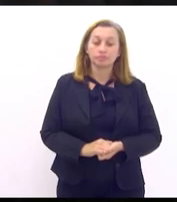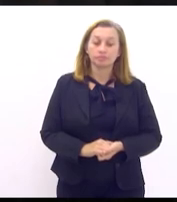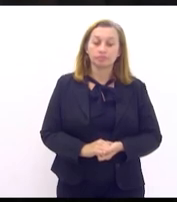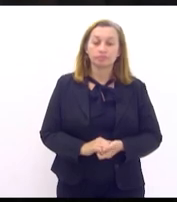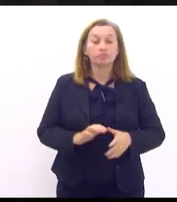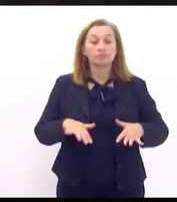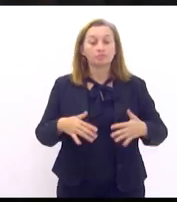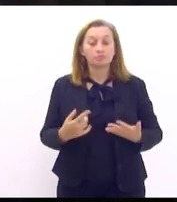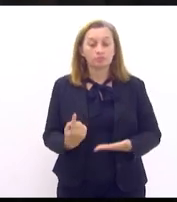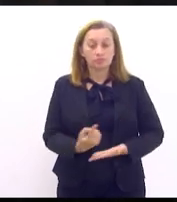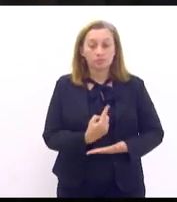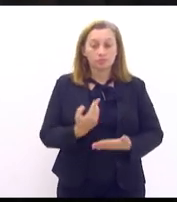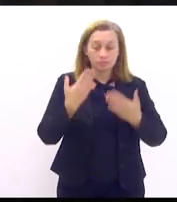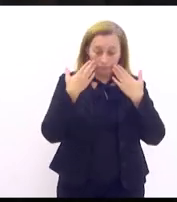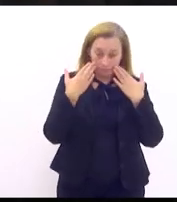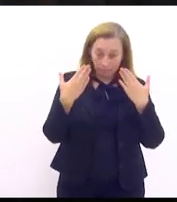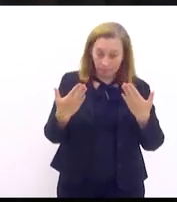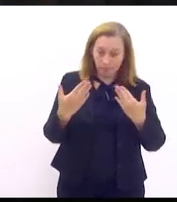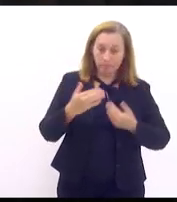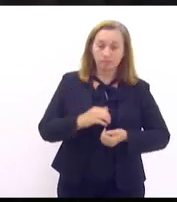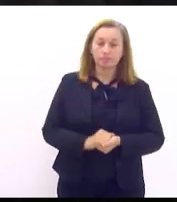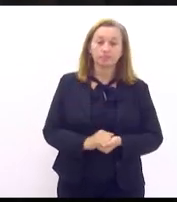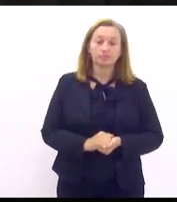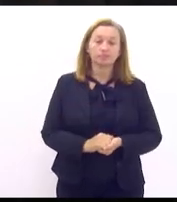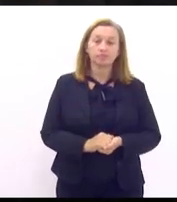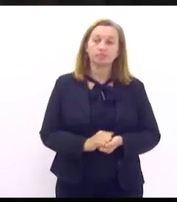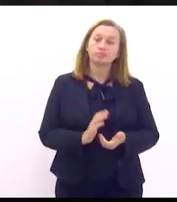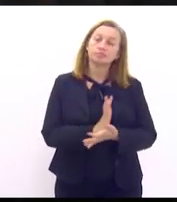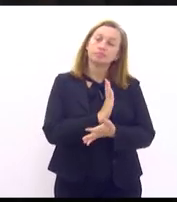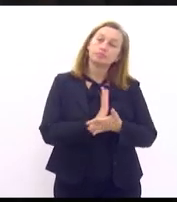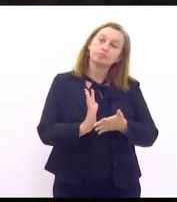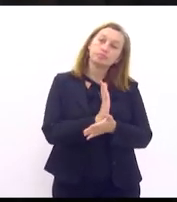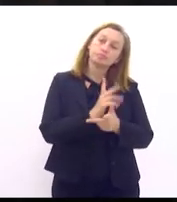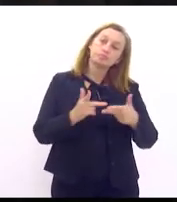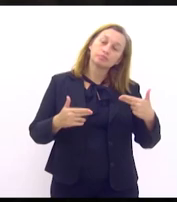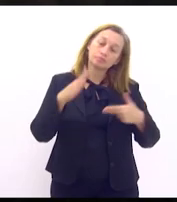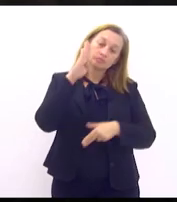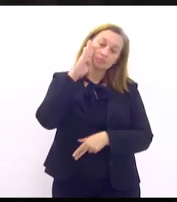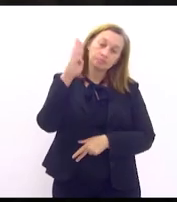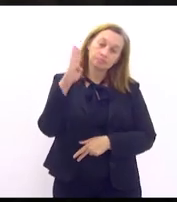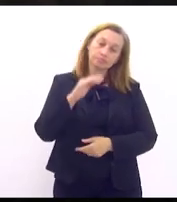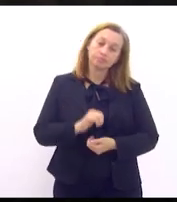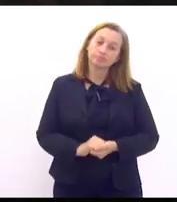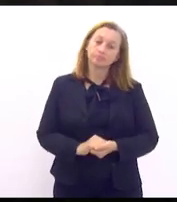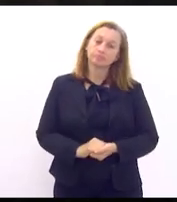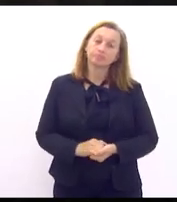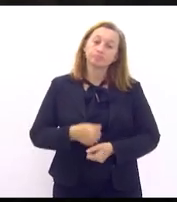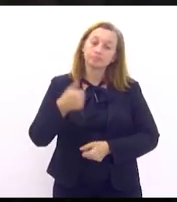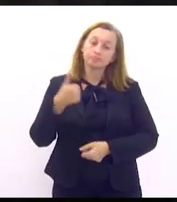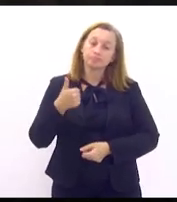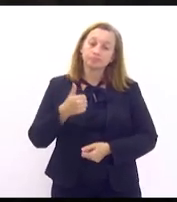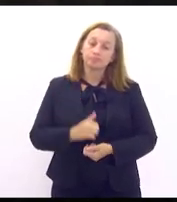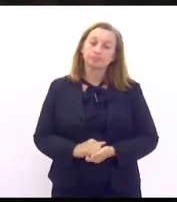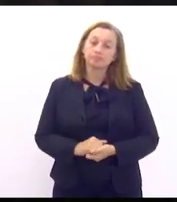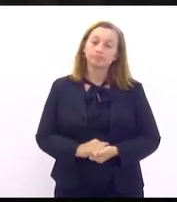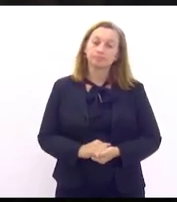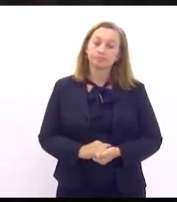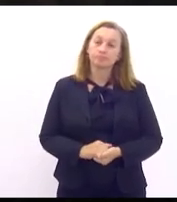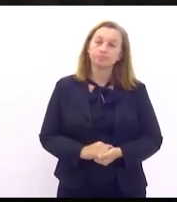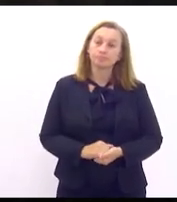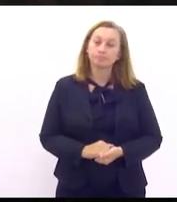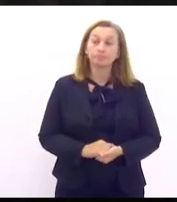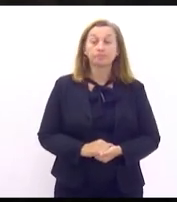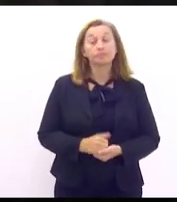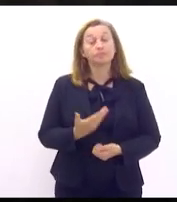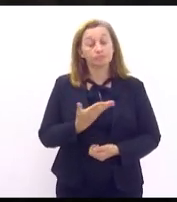Quando nós apresentamos isso e dizemos isso, algumas coisas são fundamentais. Primeira delas, como